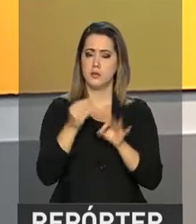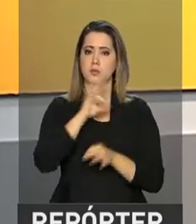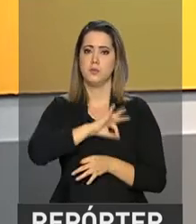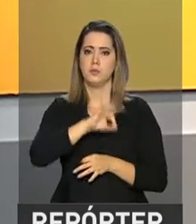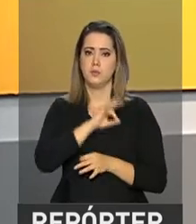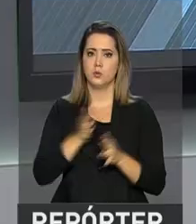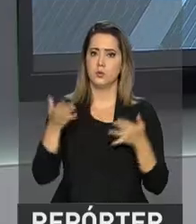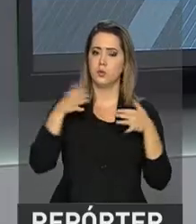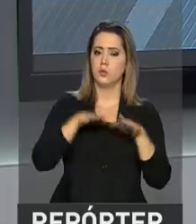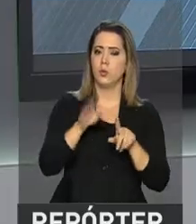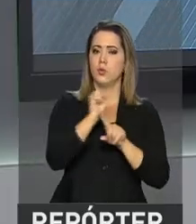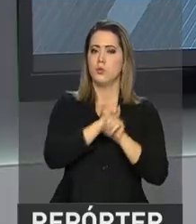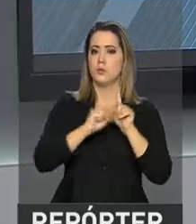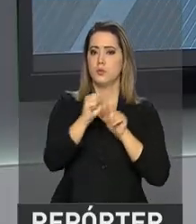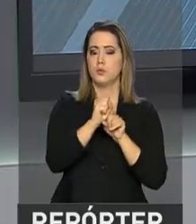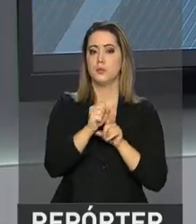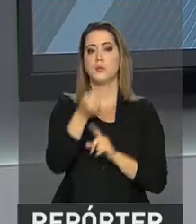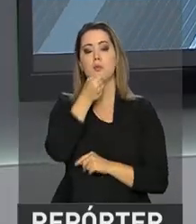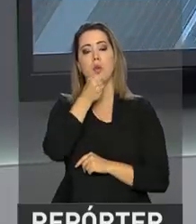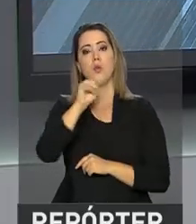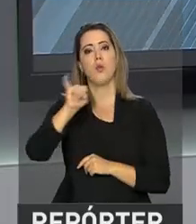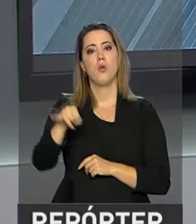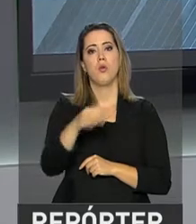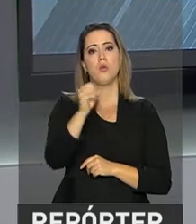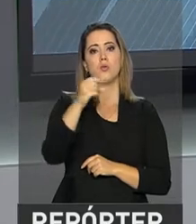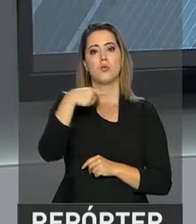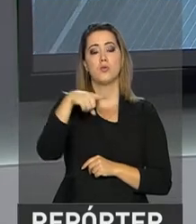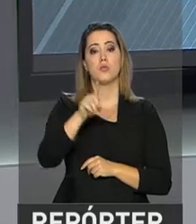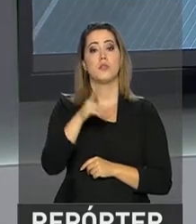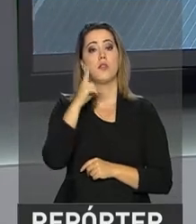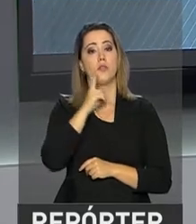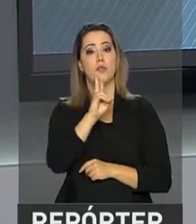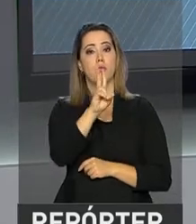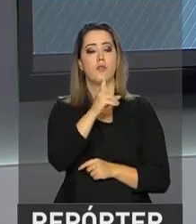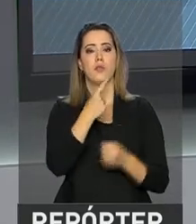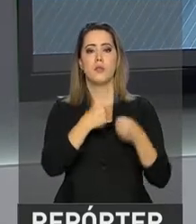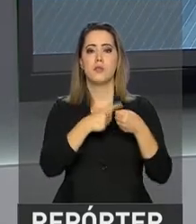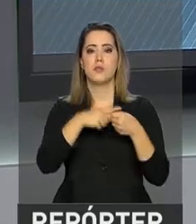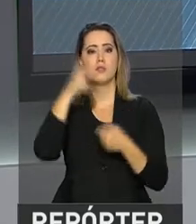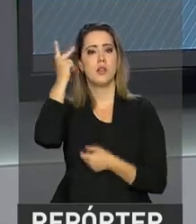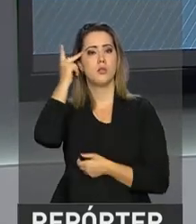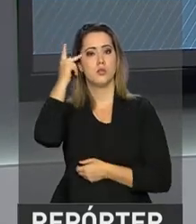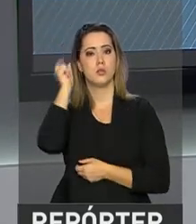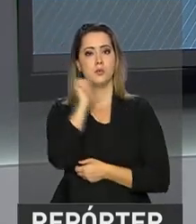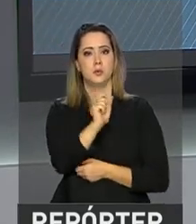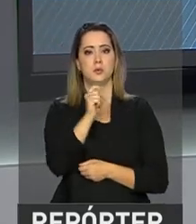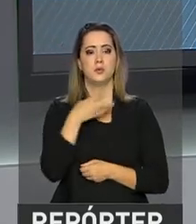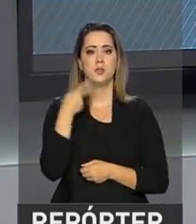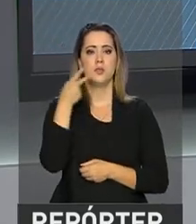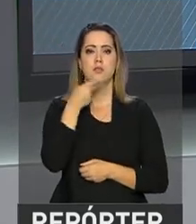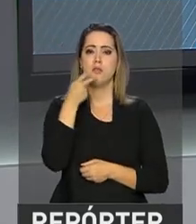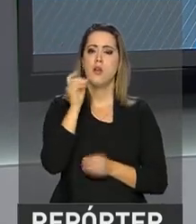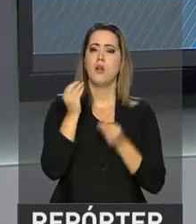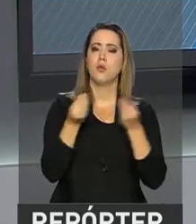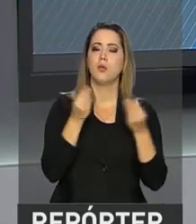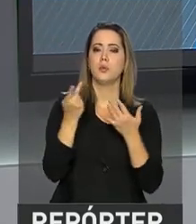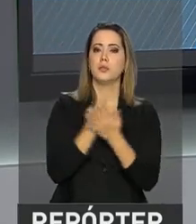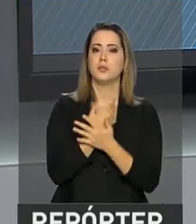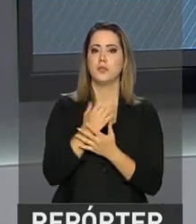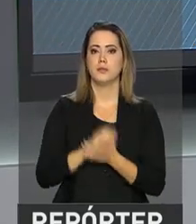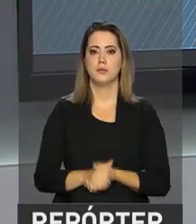social o repórter josé luiz filho foi até guarulhos na região metropolitana de são paulo e conta pra gente como